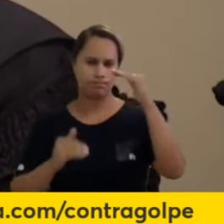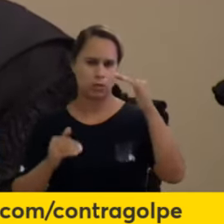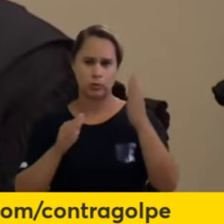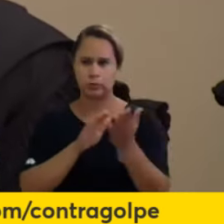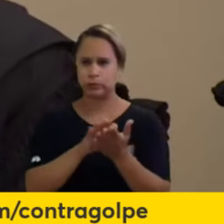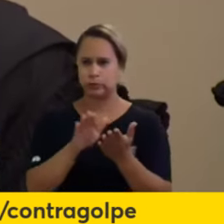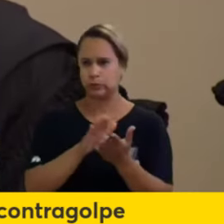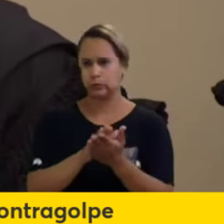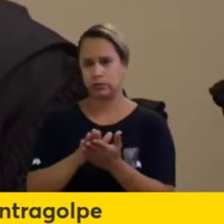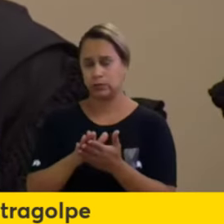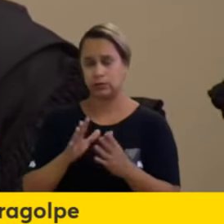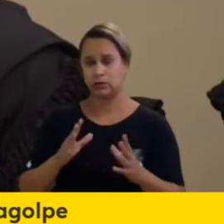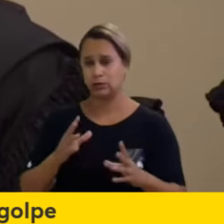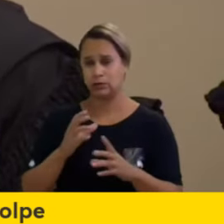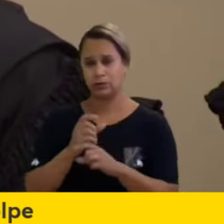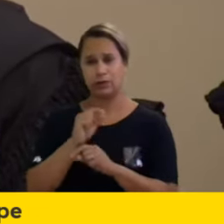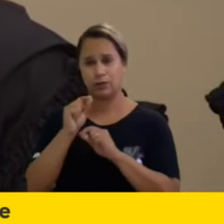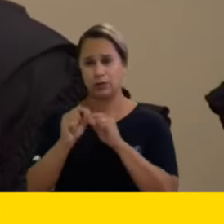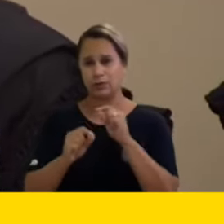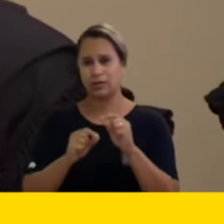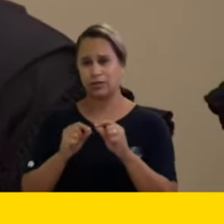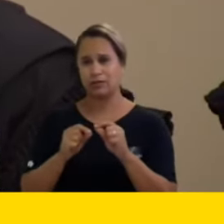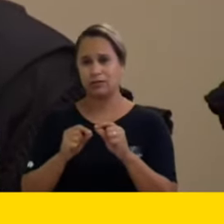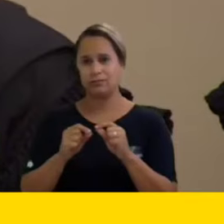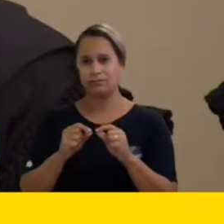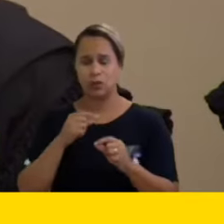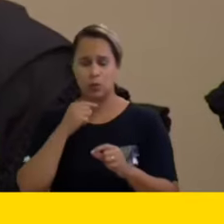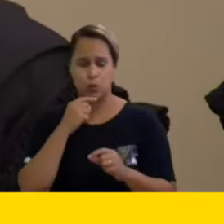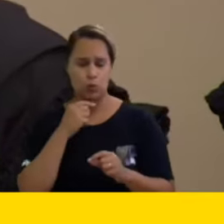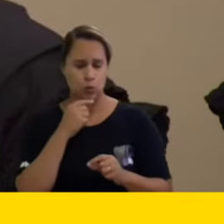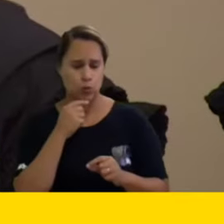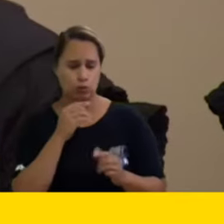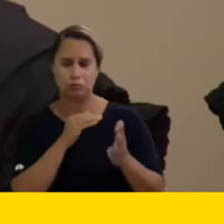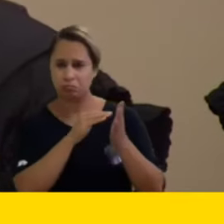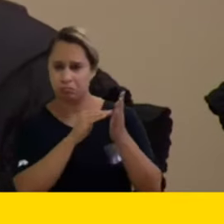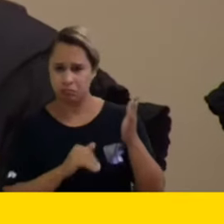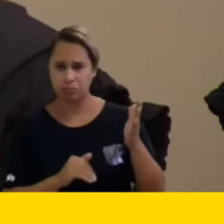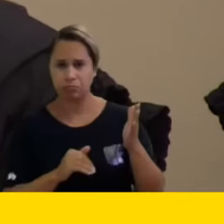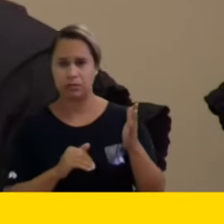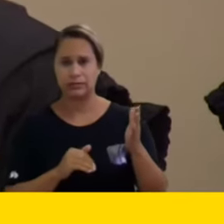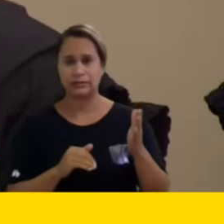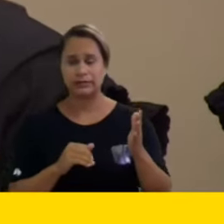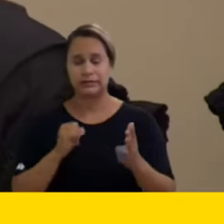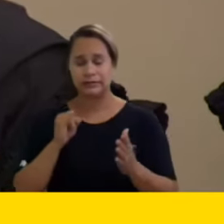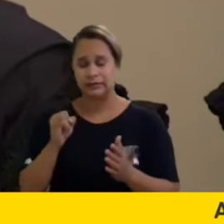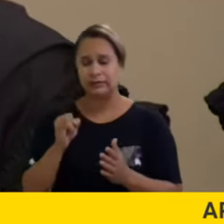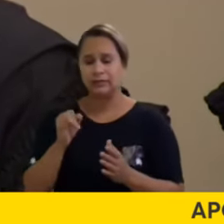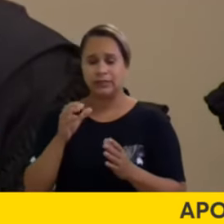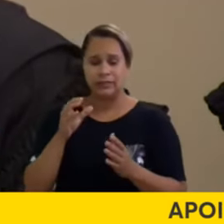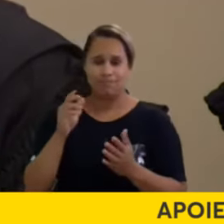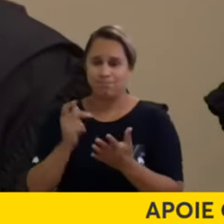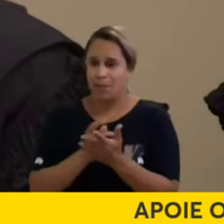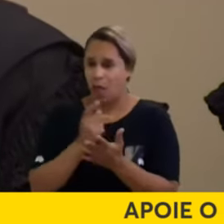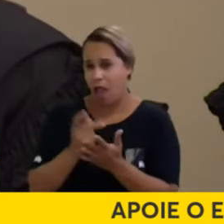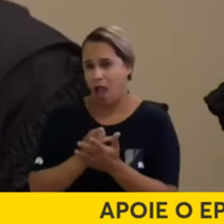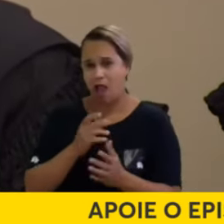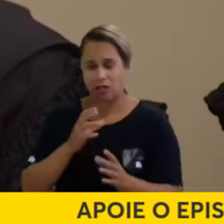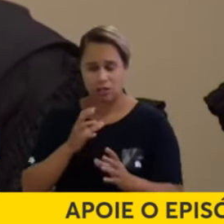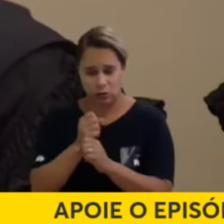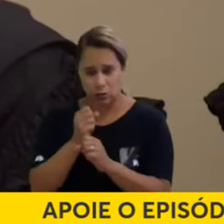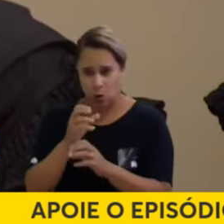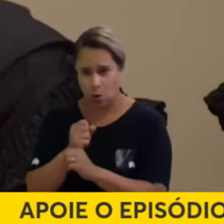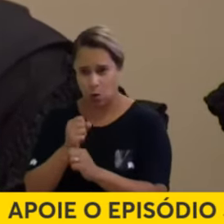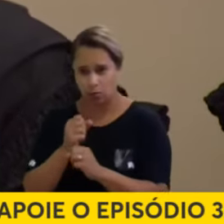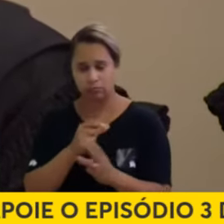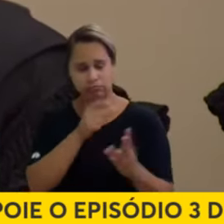presidente e para espancar qualquer dúvida ainda que se faça indevida soma das despesas relativas às três campanhas chegar ser